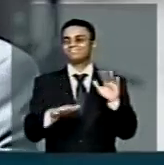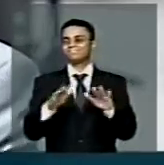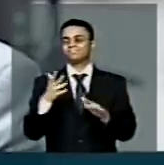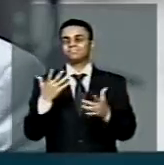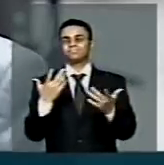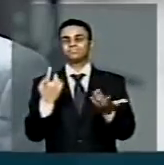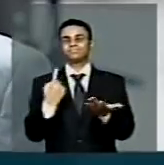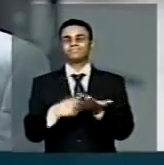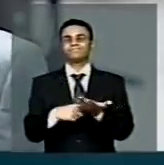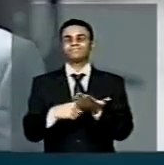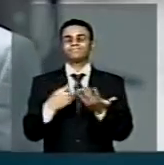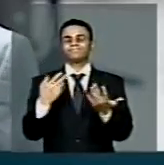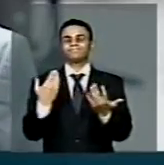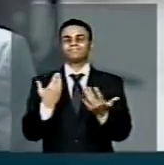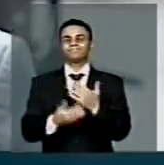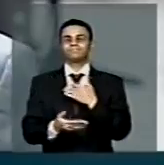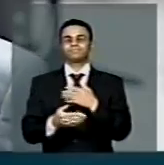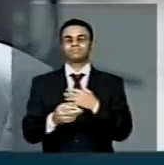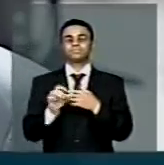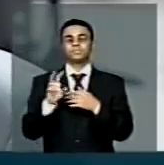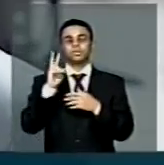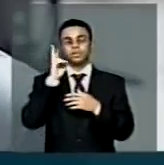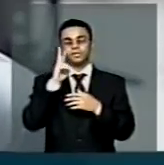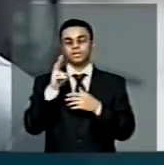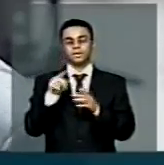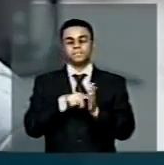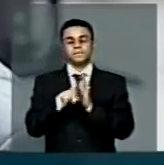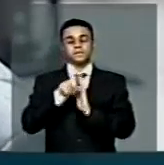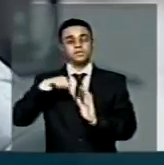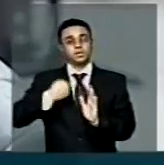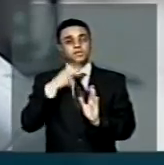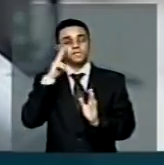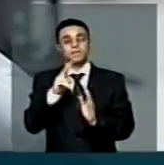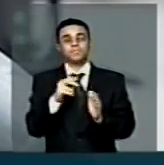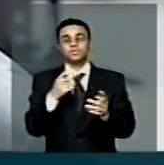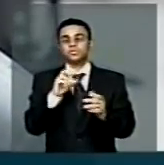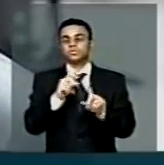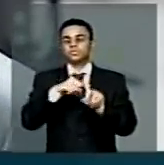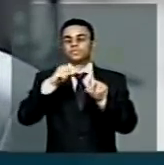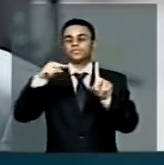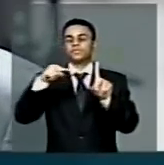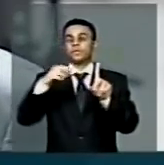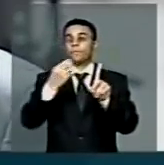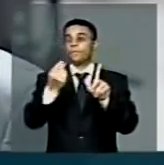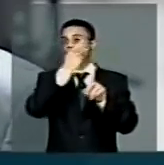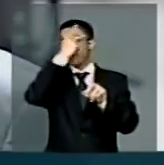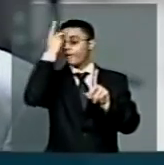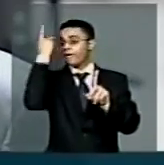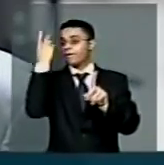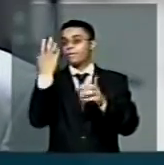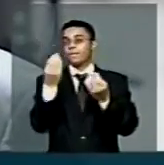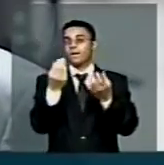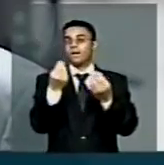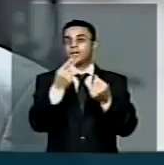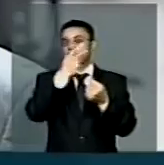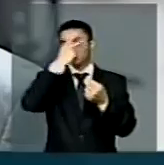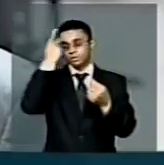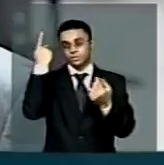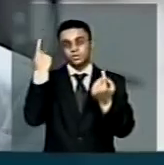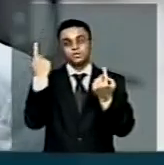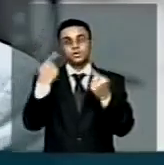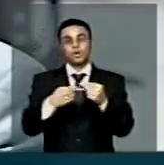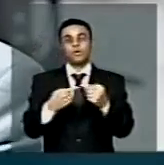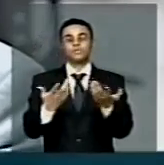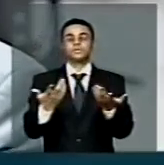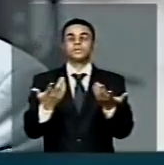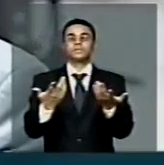É só olhar as pesquisas e a gente vê um número absolutamente surpreendente de brasileiros se posicionando de